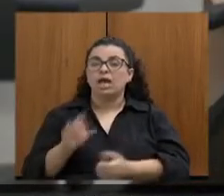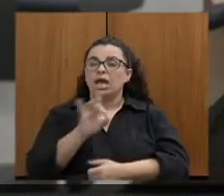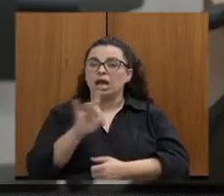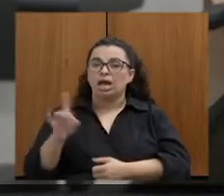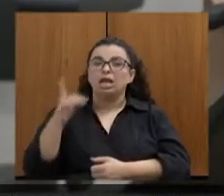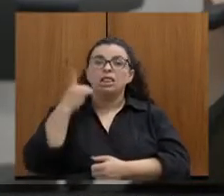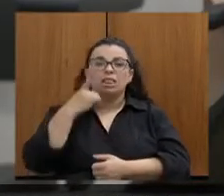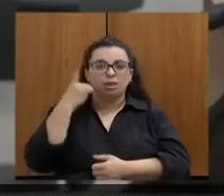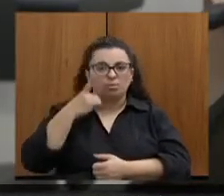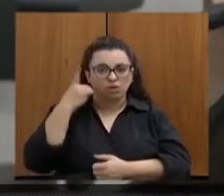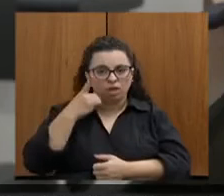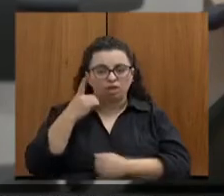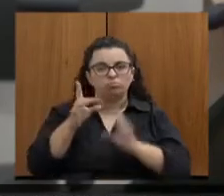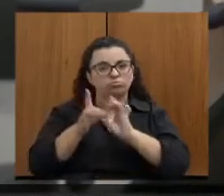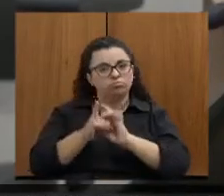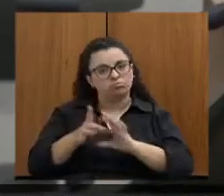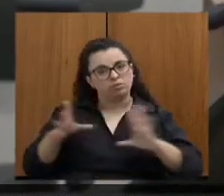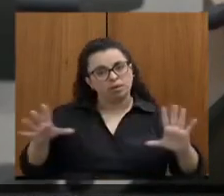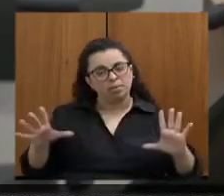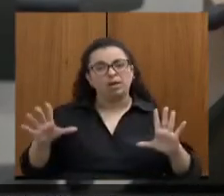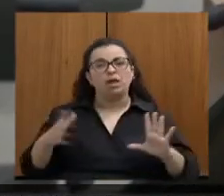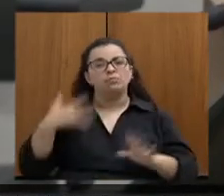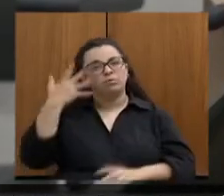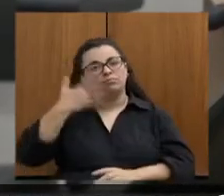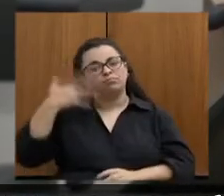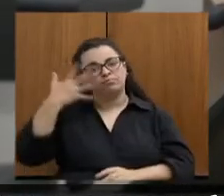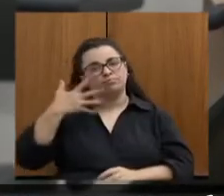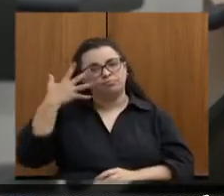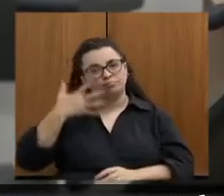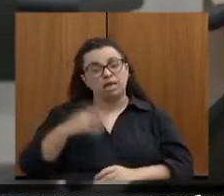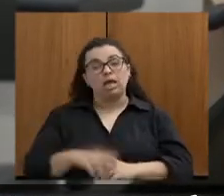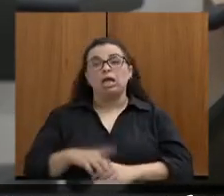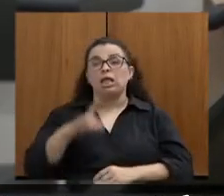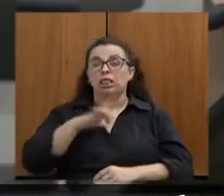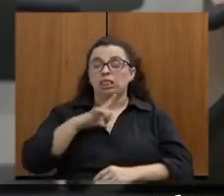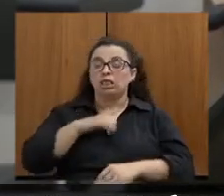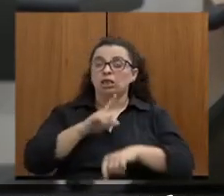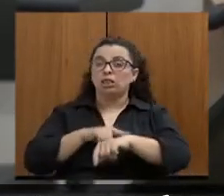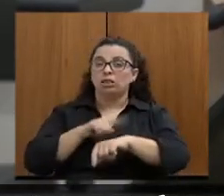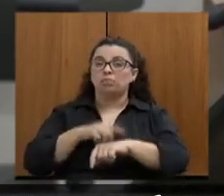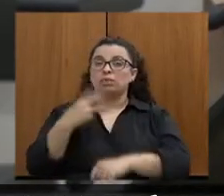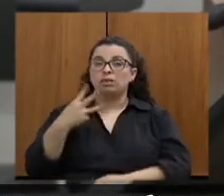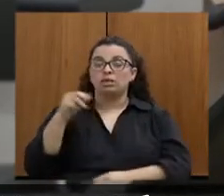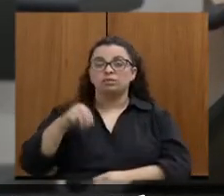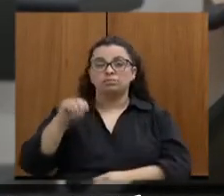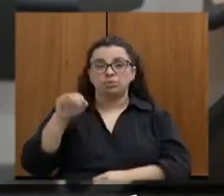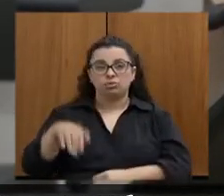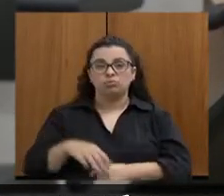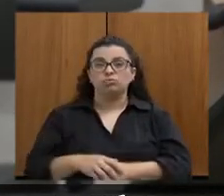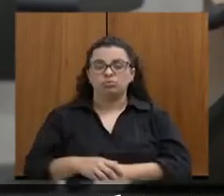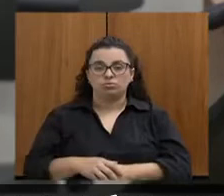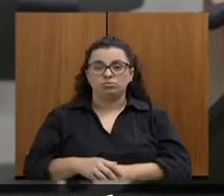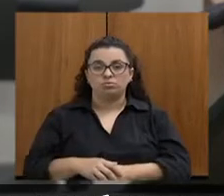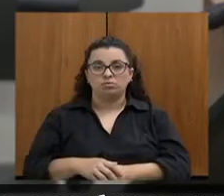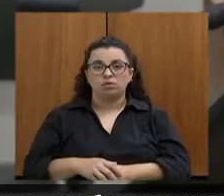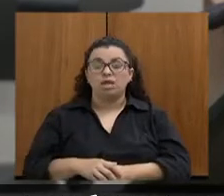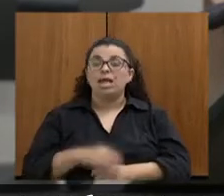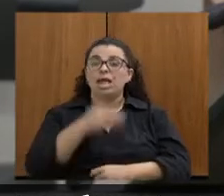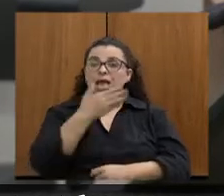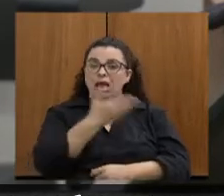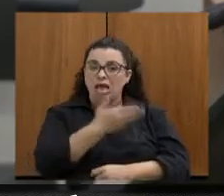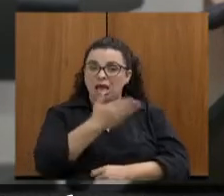para suas interpelações. A cada interpelação, a autoridade estadual disporá de 5 minutos